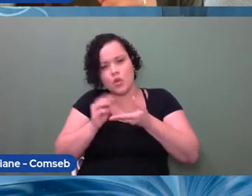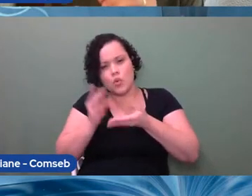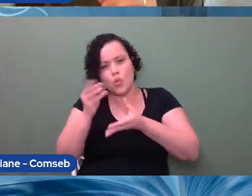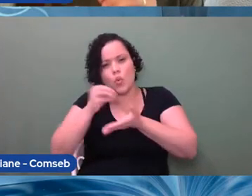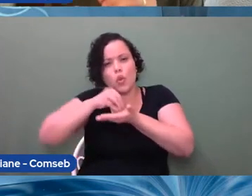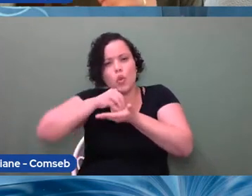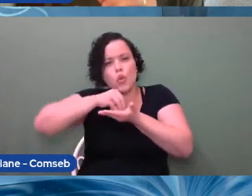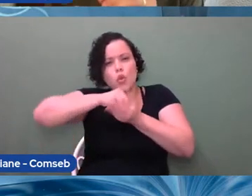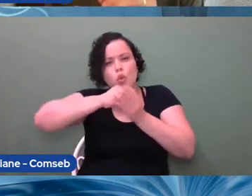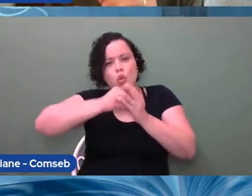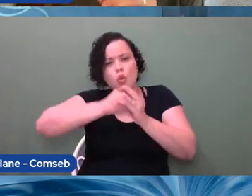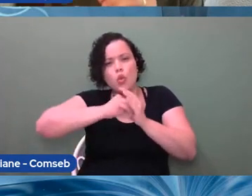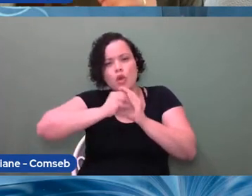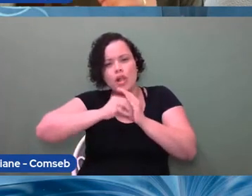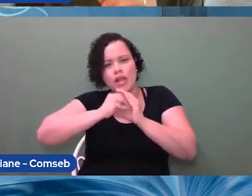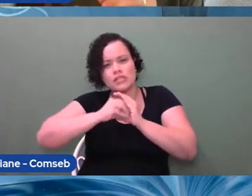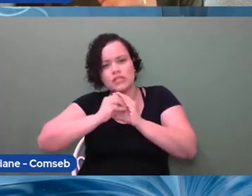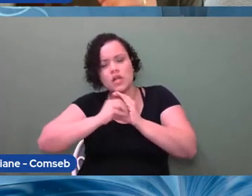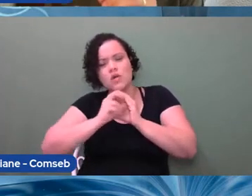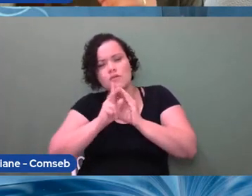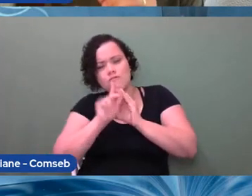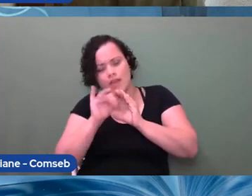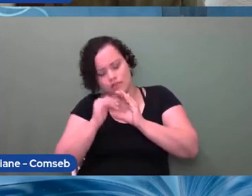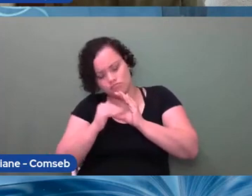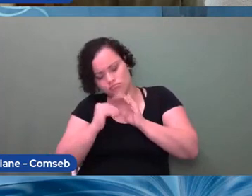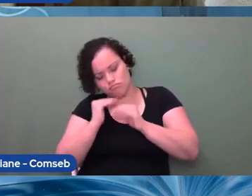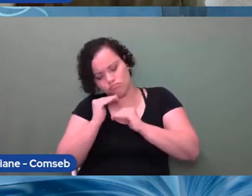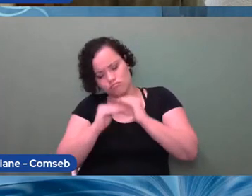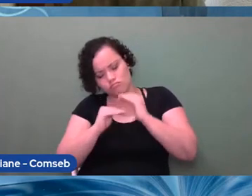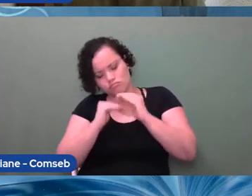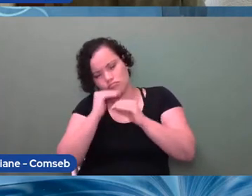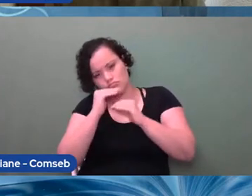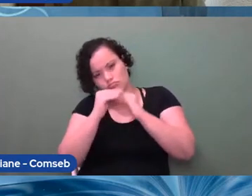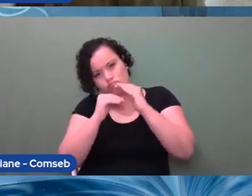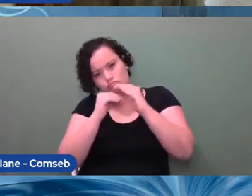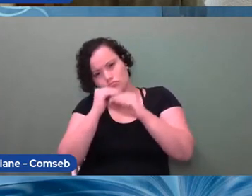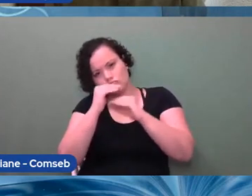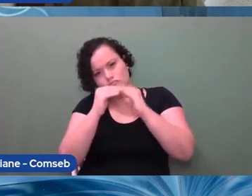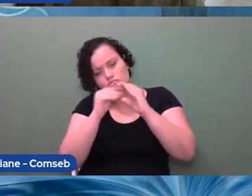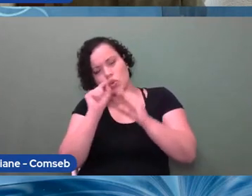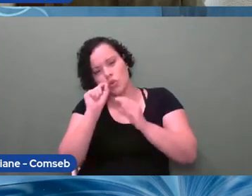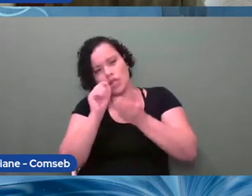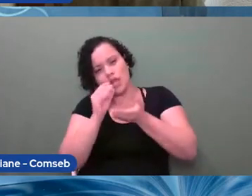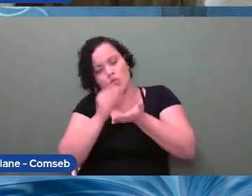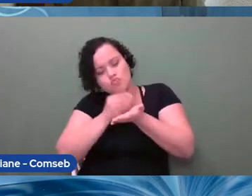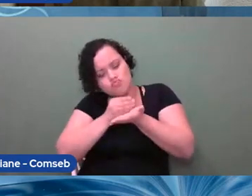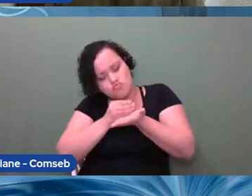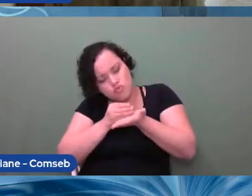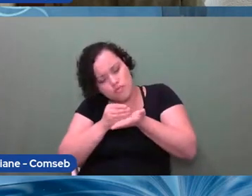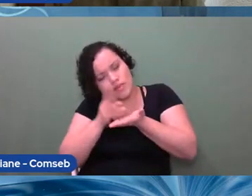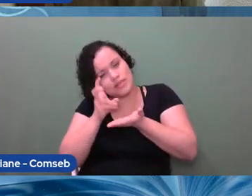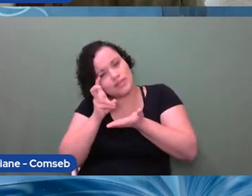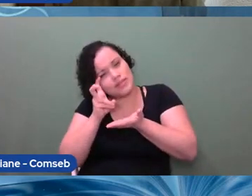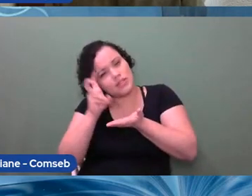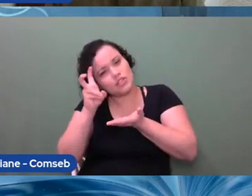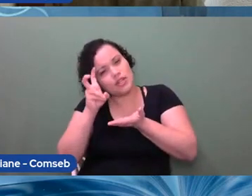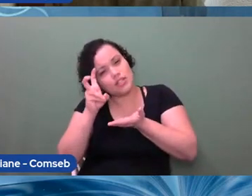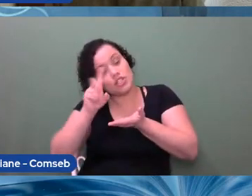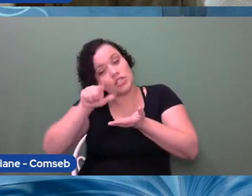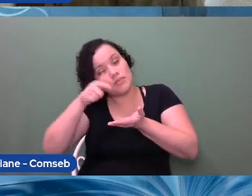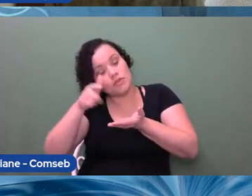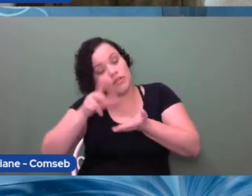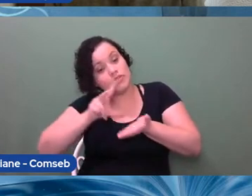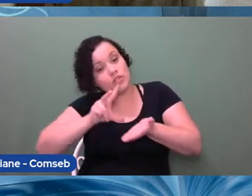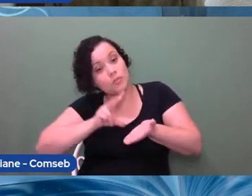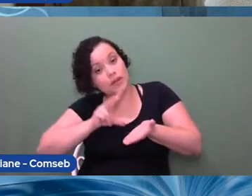vai desenvolver dali um princípio inteligente que vai se individualizando